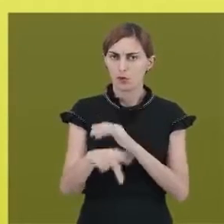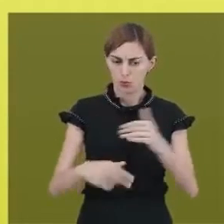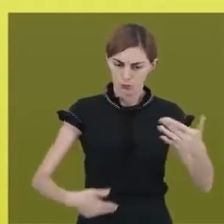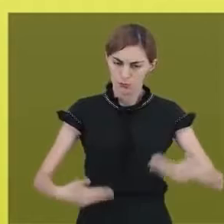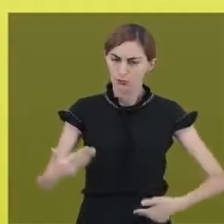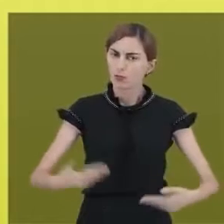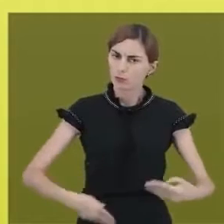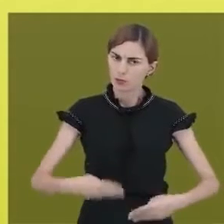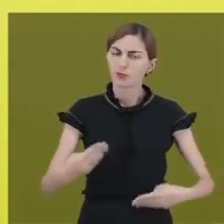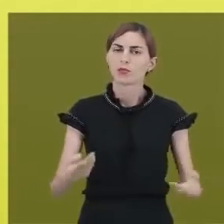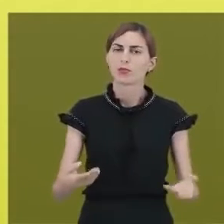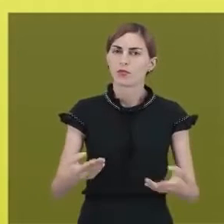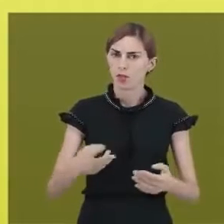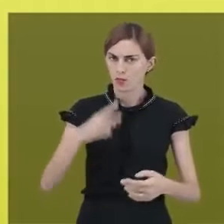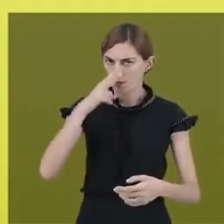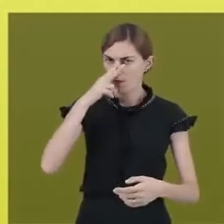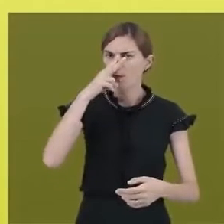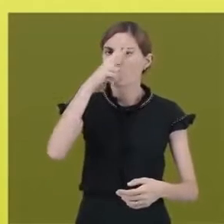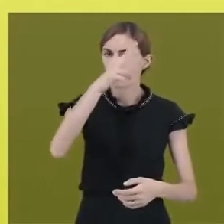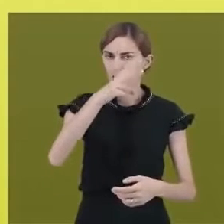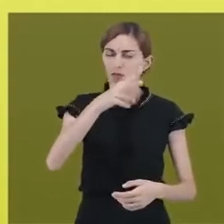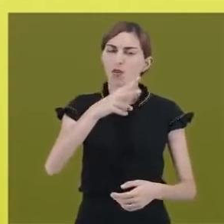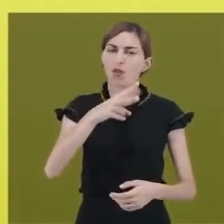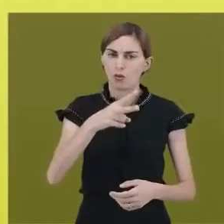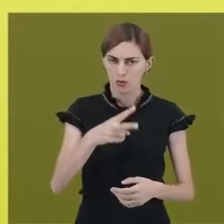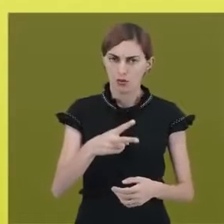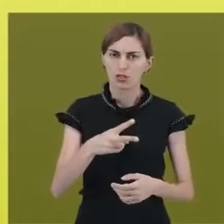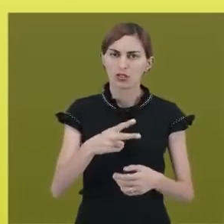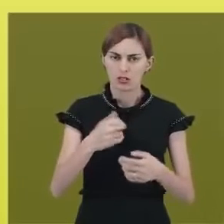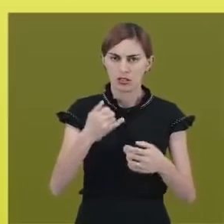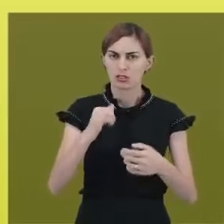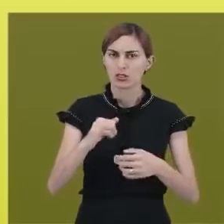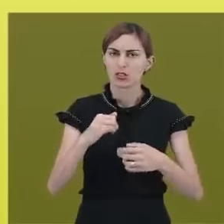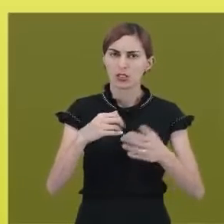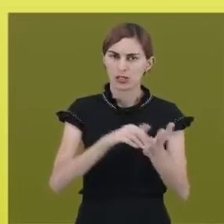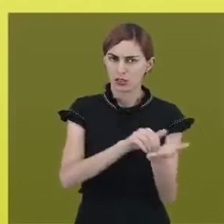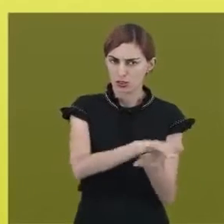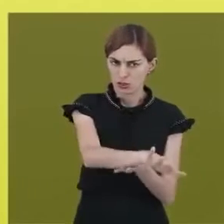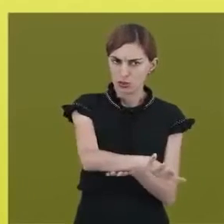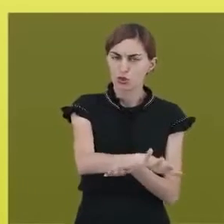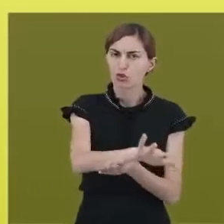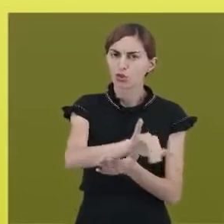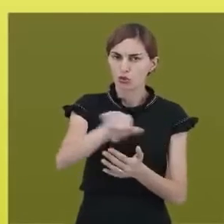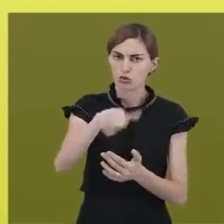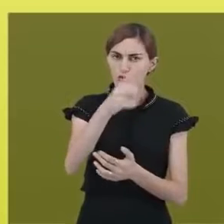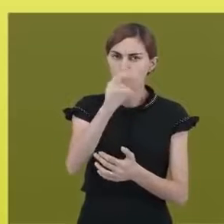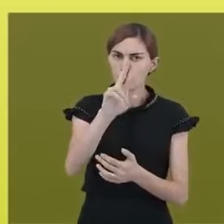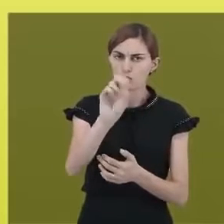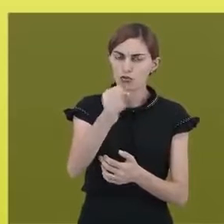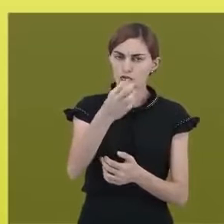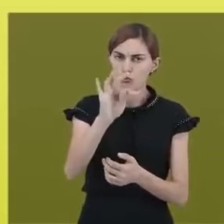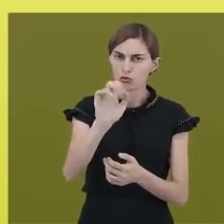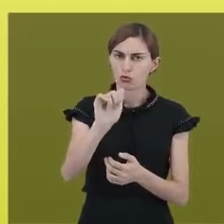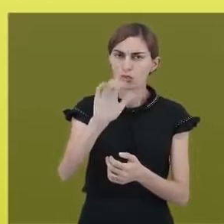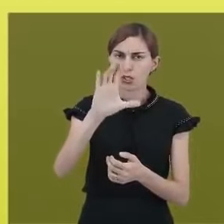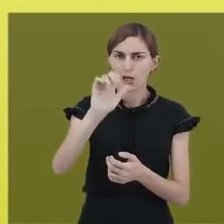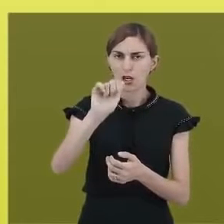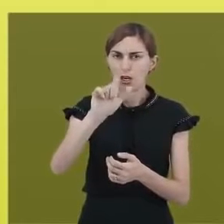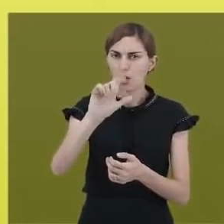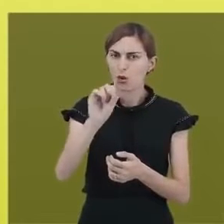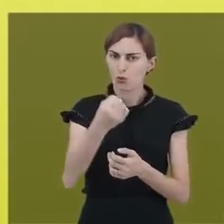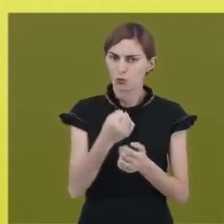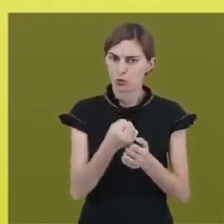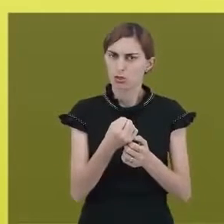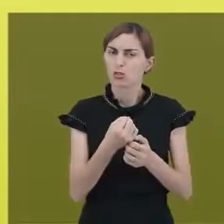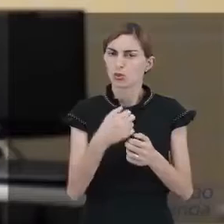empregado, uma falta grave, e pode ser, neste caso, até demitido por justa causa, quando descumprir as normas